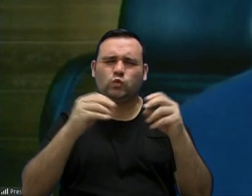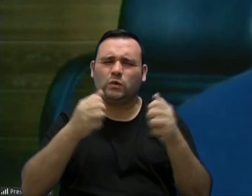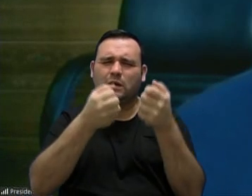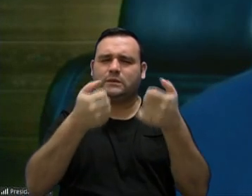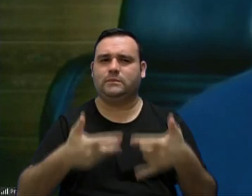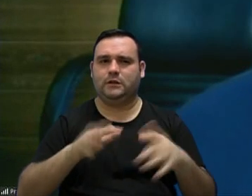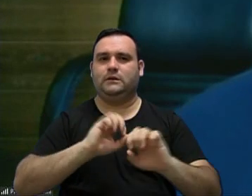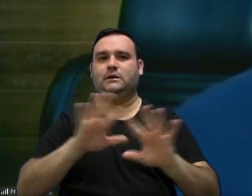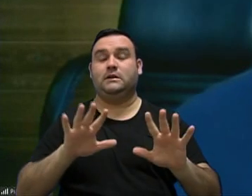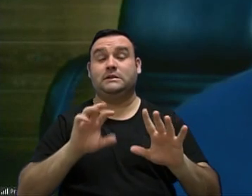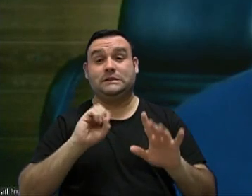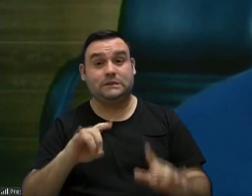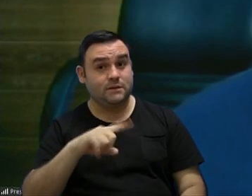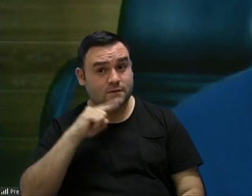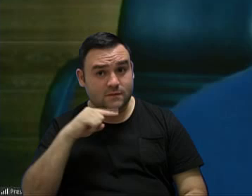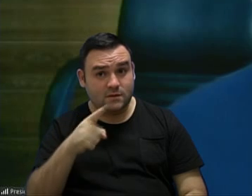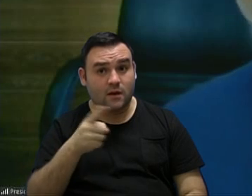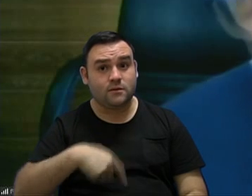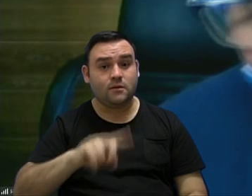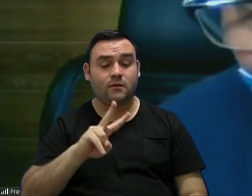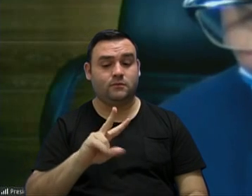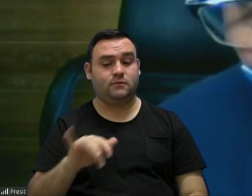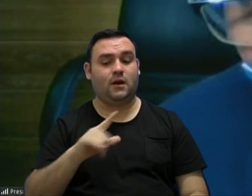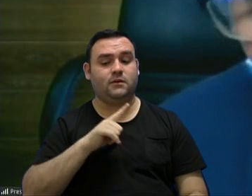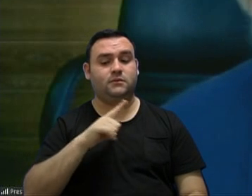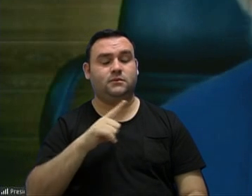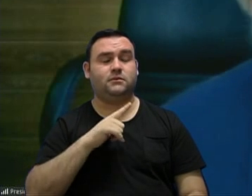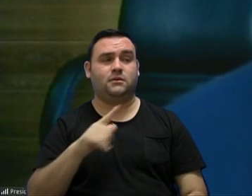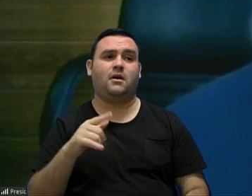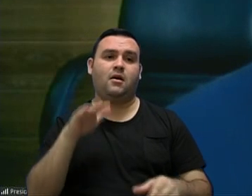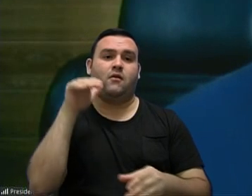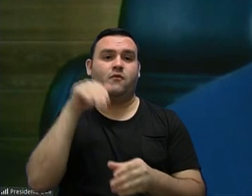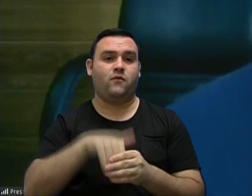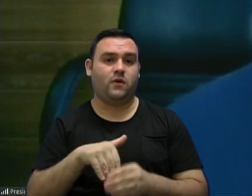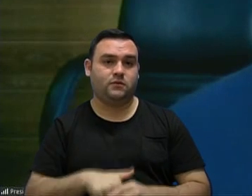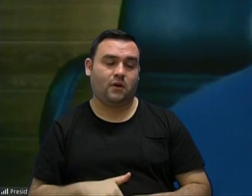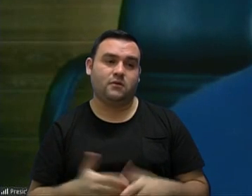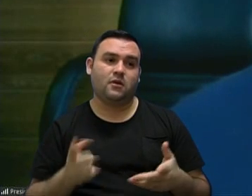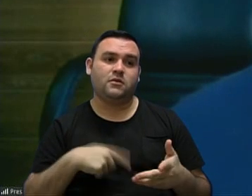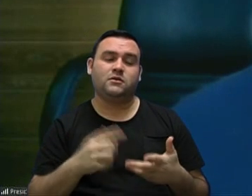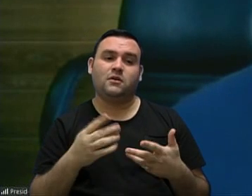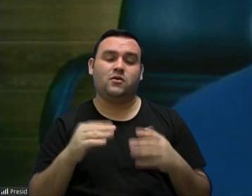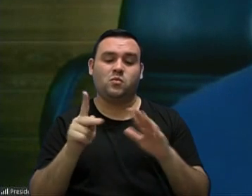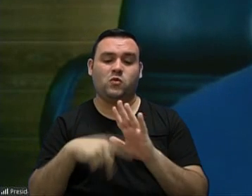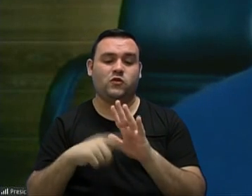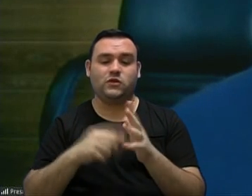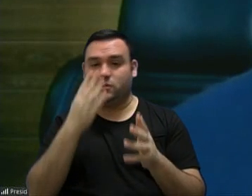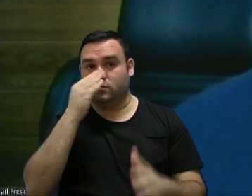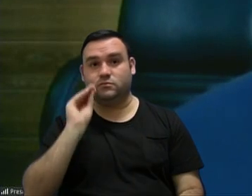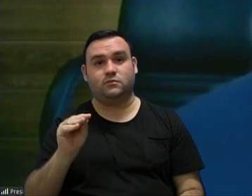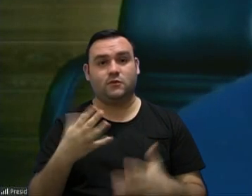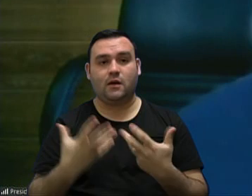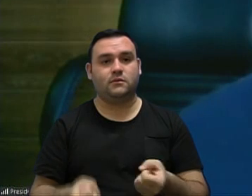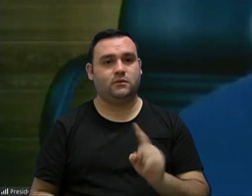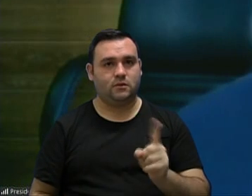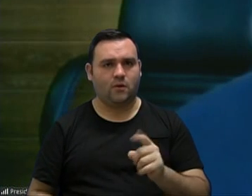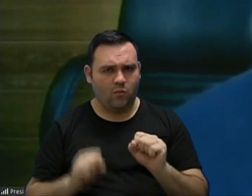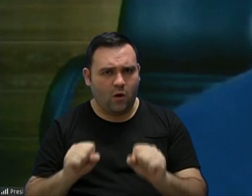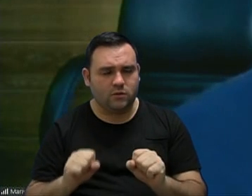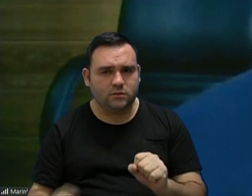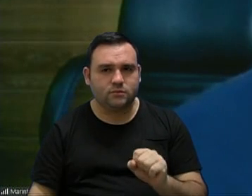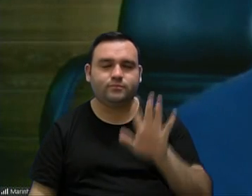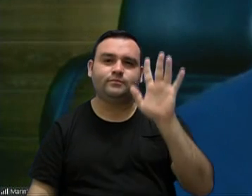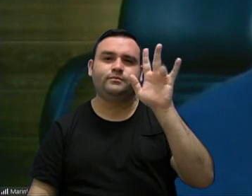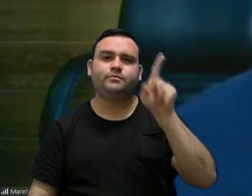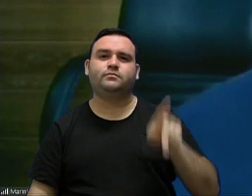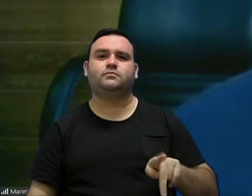Caso contrário, nós iremos fazer a votação e iremos rejeitar o projeto. Pode isso?